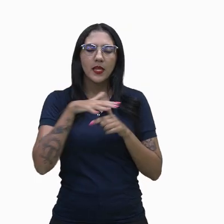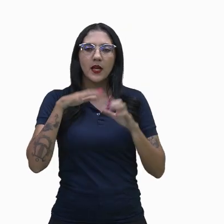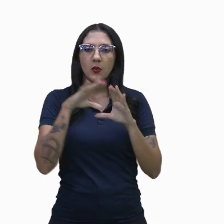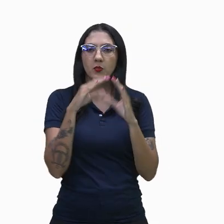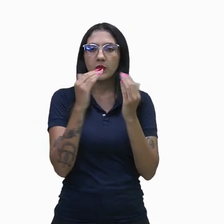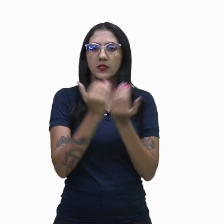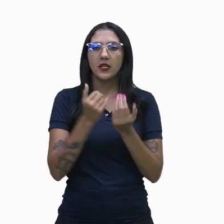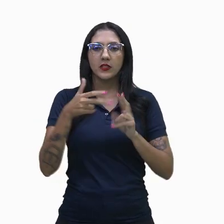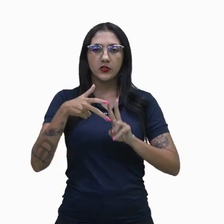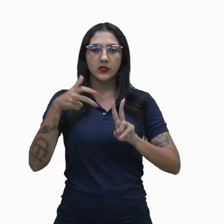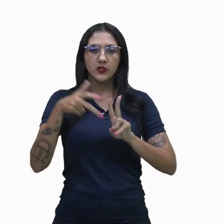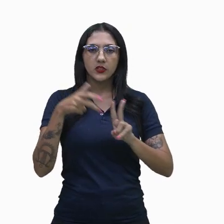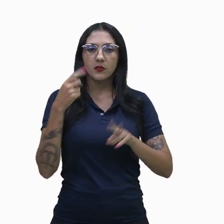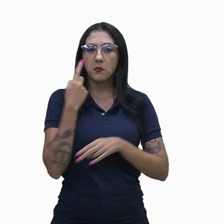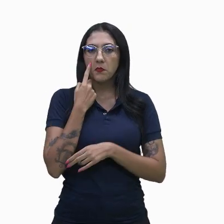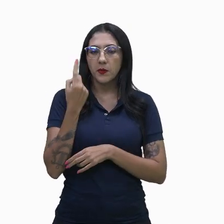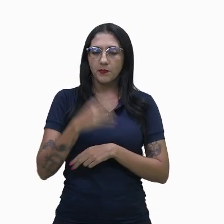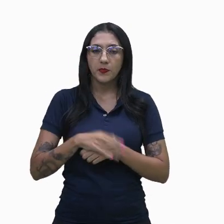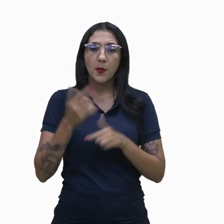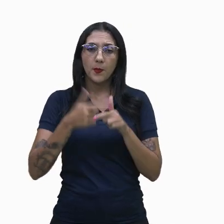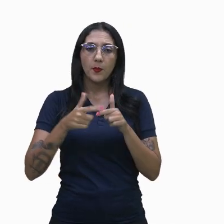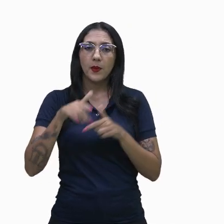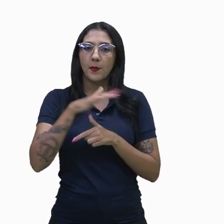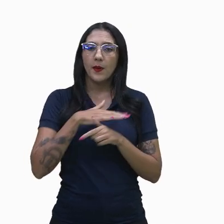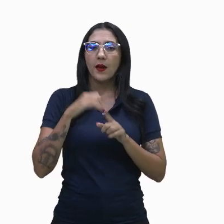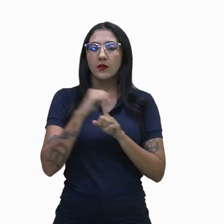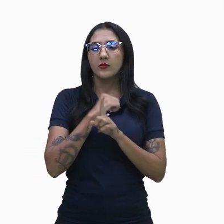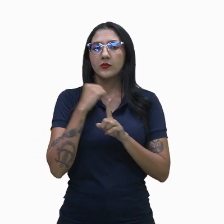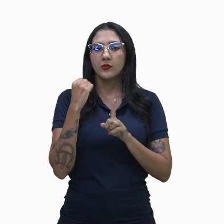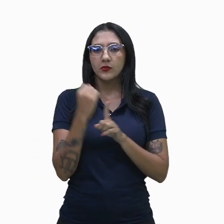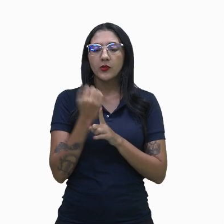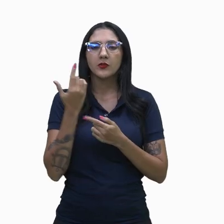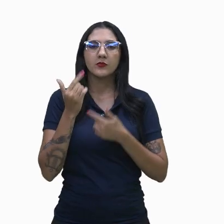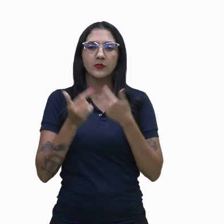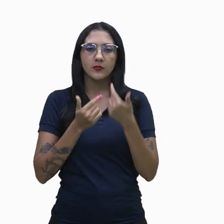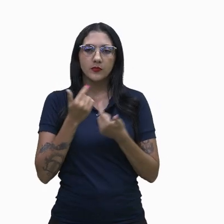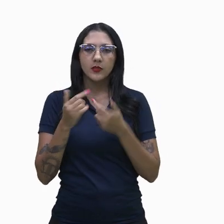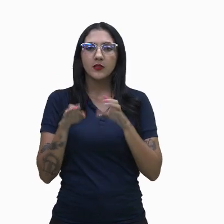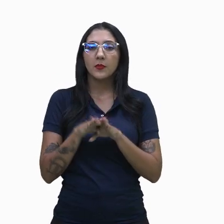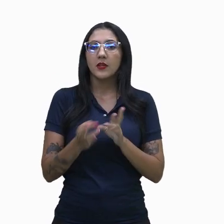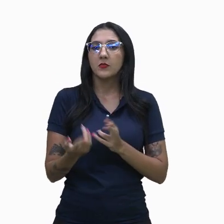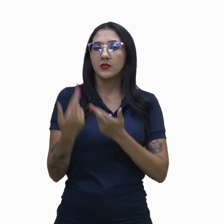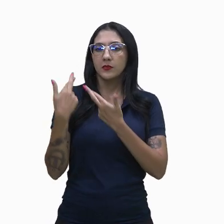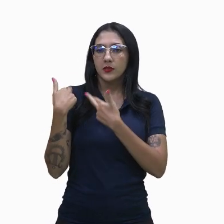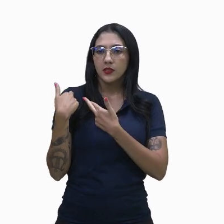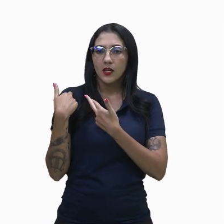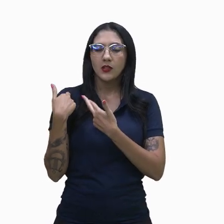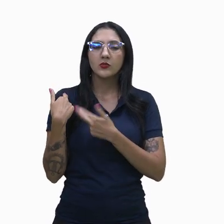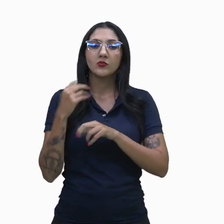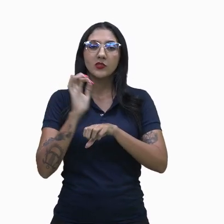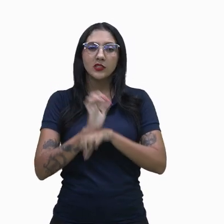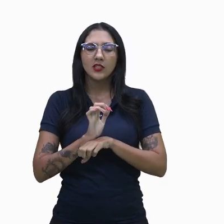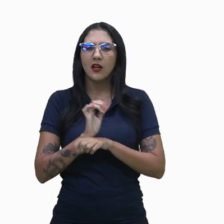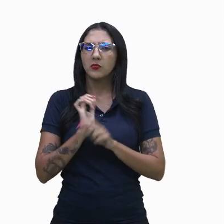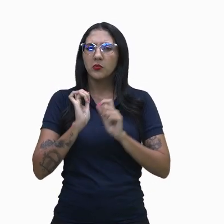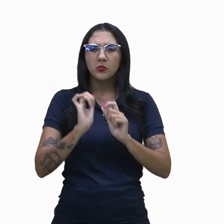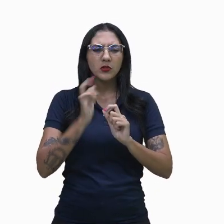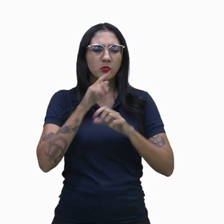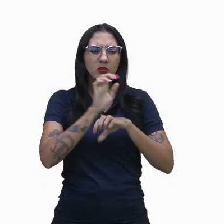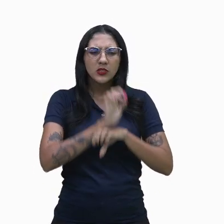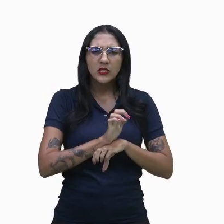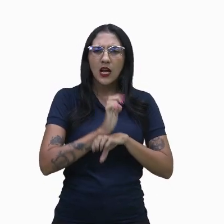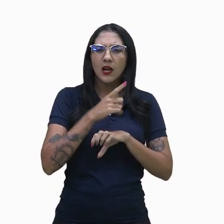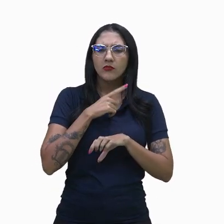indígenas, né? E aí nós temos os impactos socioambientais do trabalho na Amazônia e o papel do Estado, né? O que o Estado está fazendo para